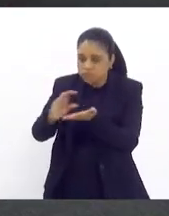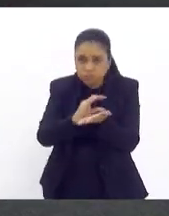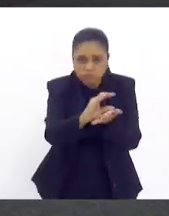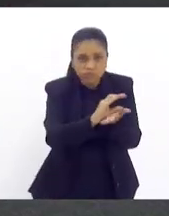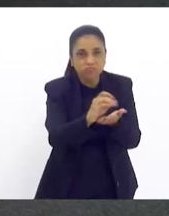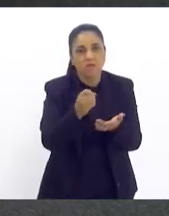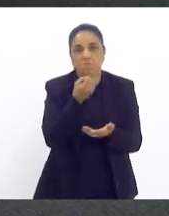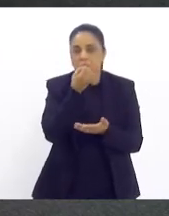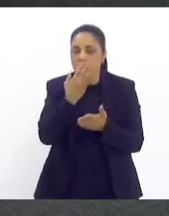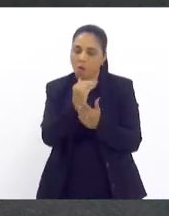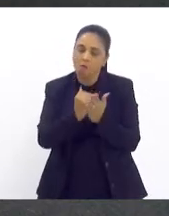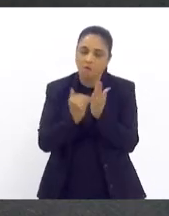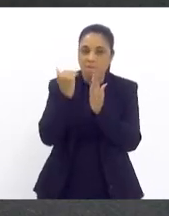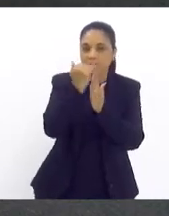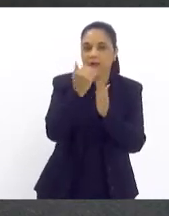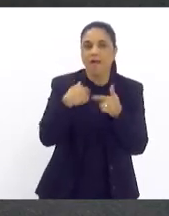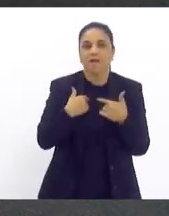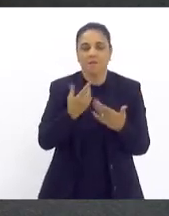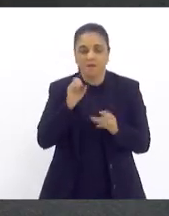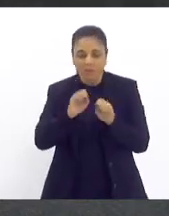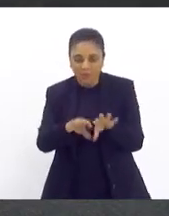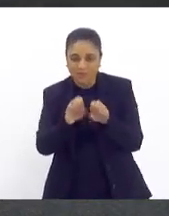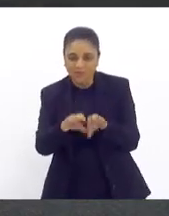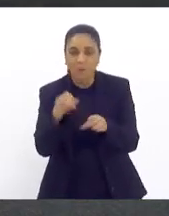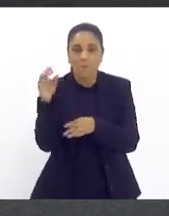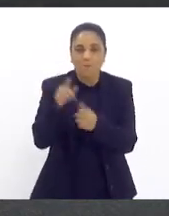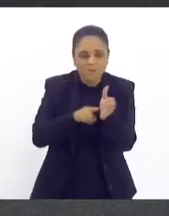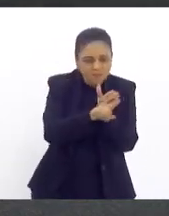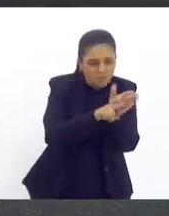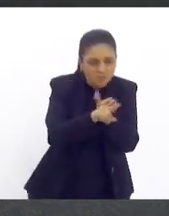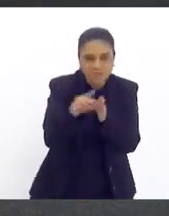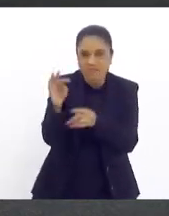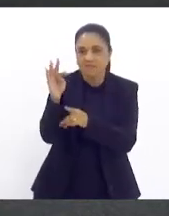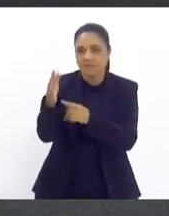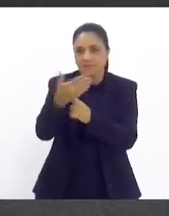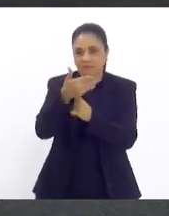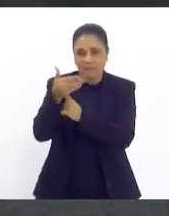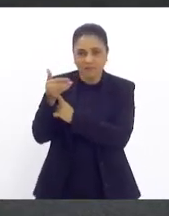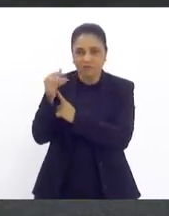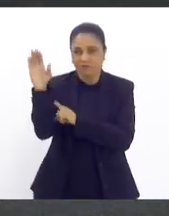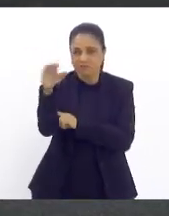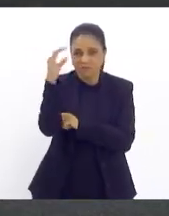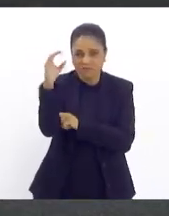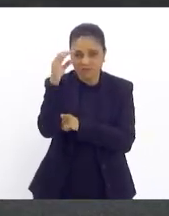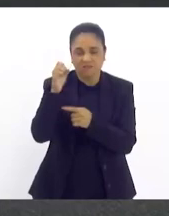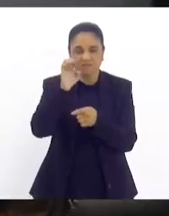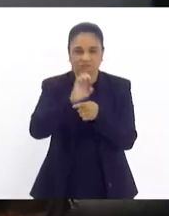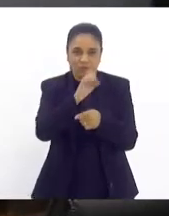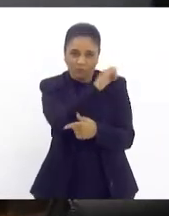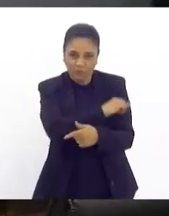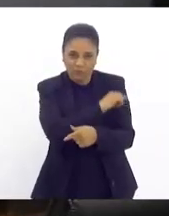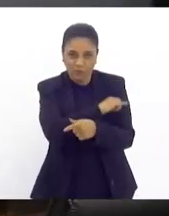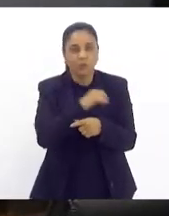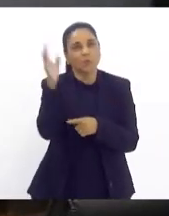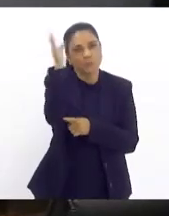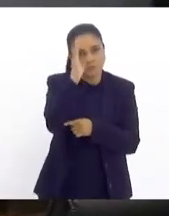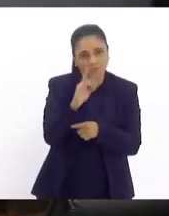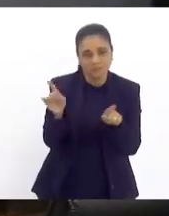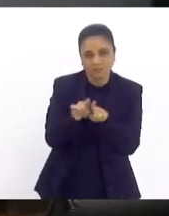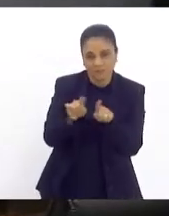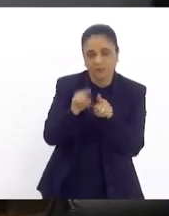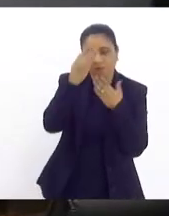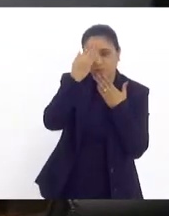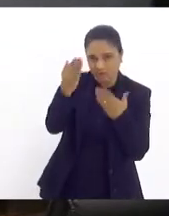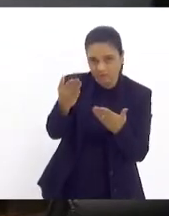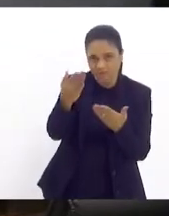é um grande suspiro para educação pesquisa Tecnologia e Ciência e nosso estado e no nosso país também muito obrigada